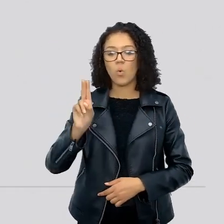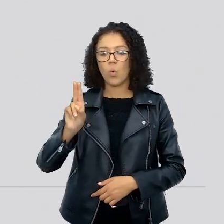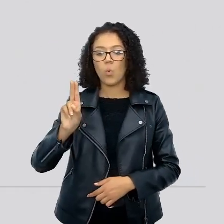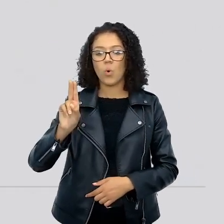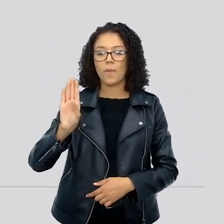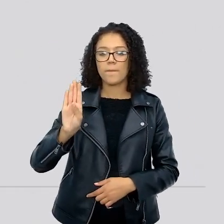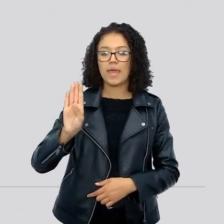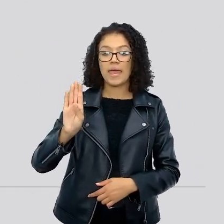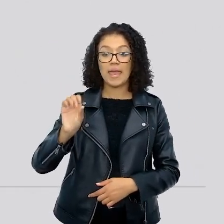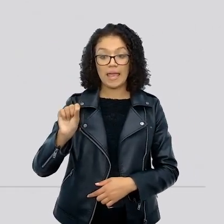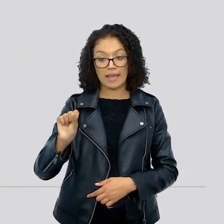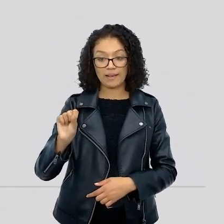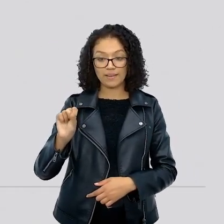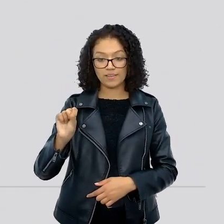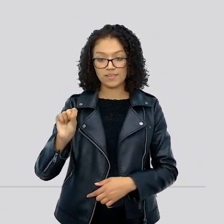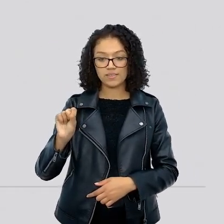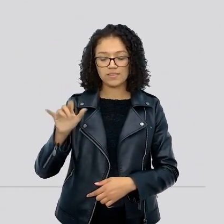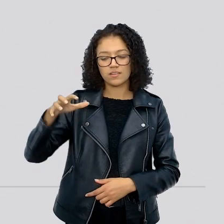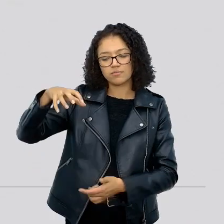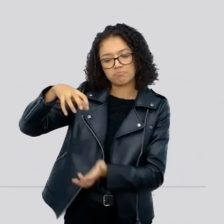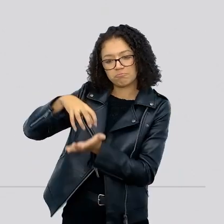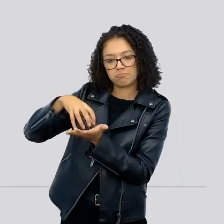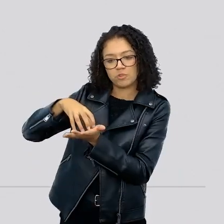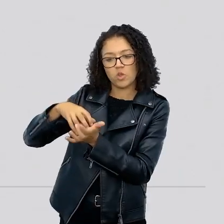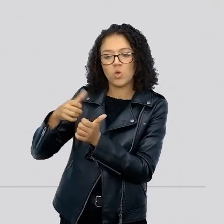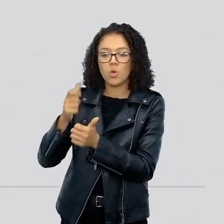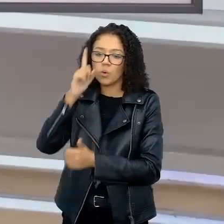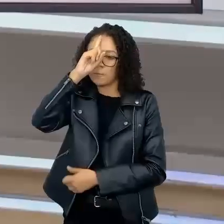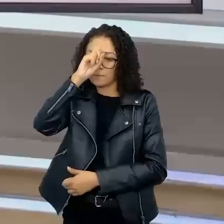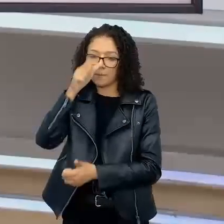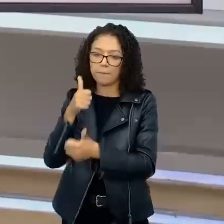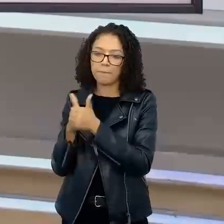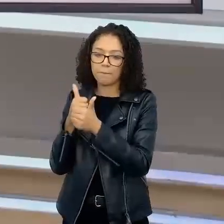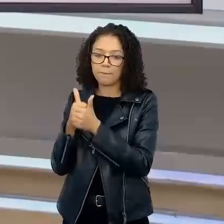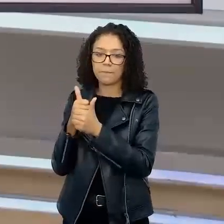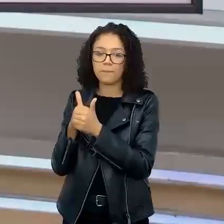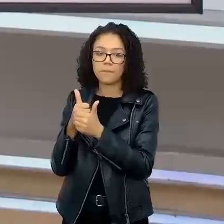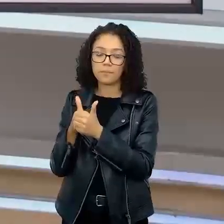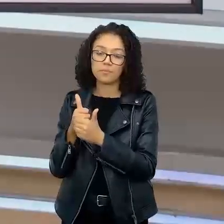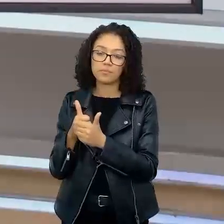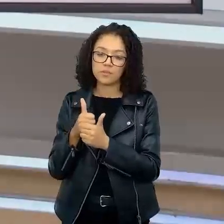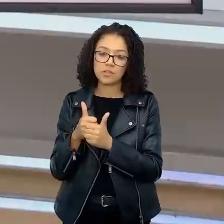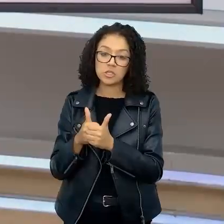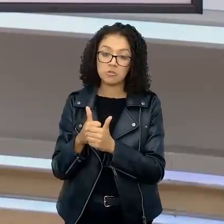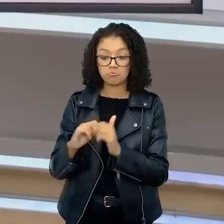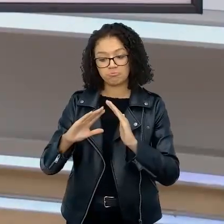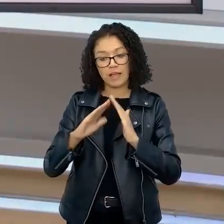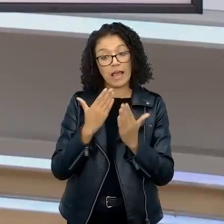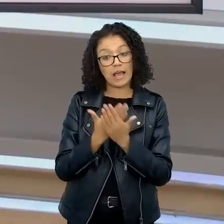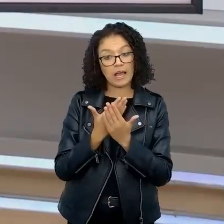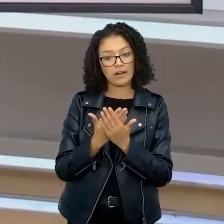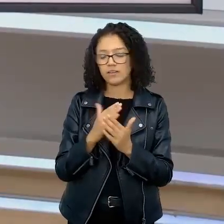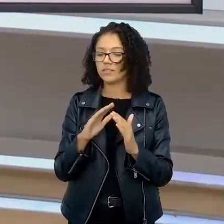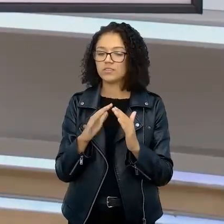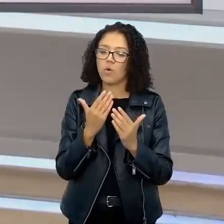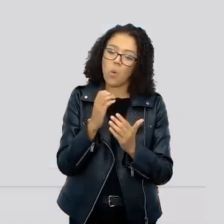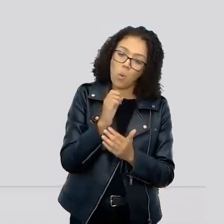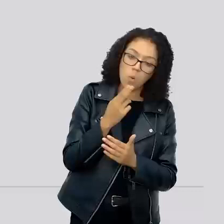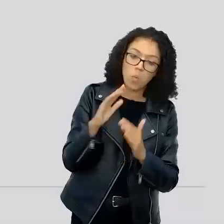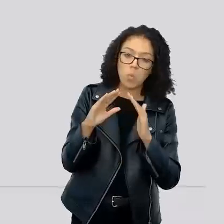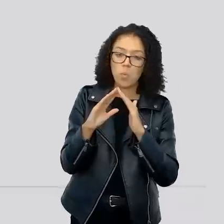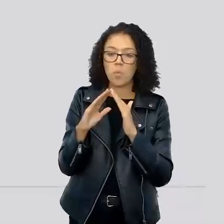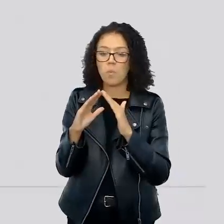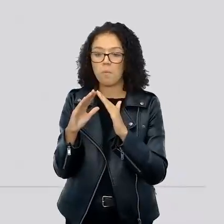que é o posto de saúde ali da região, né, onde essa criança e esse adolescente reside. A gente tem